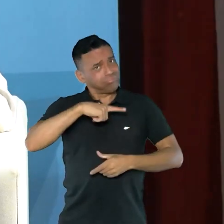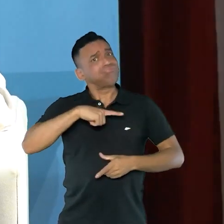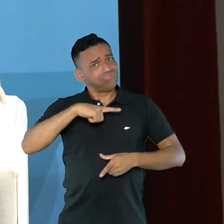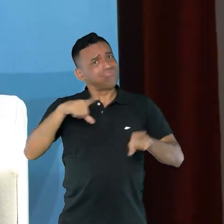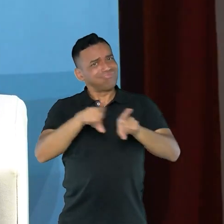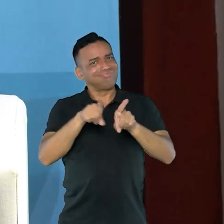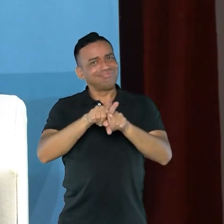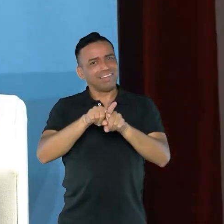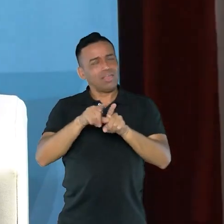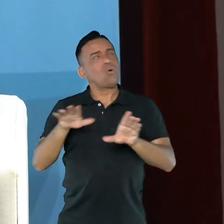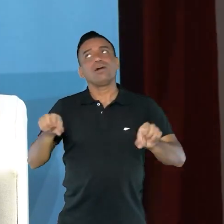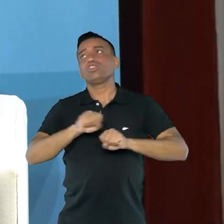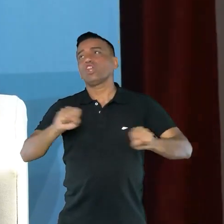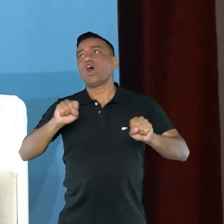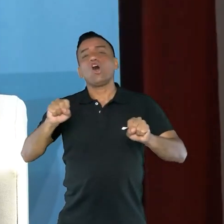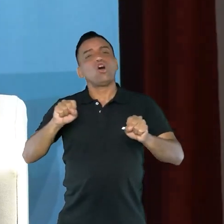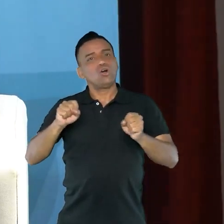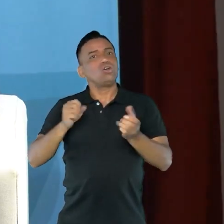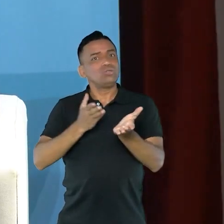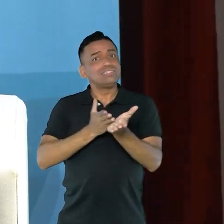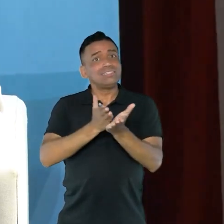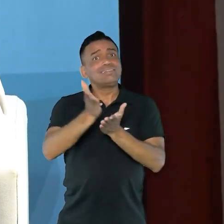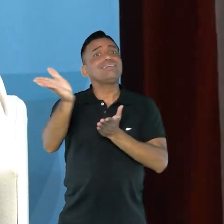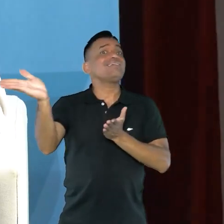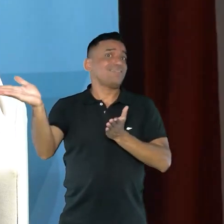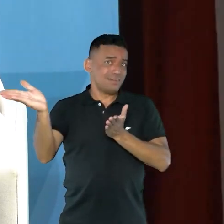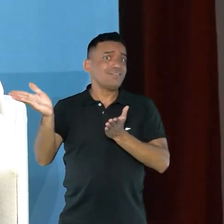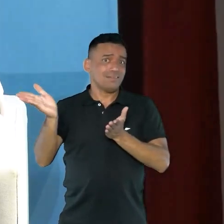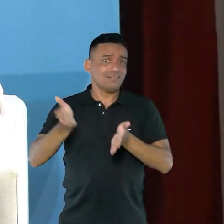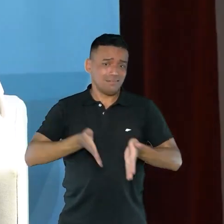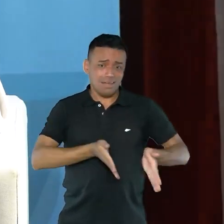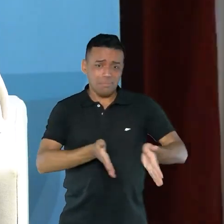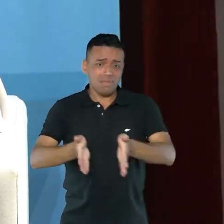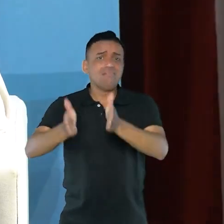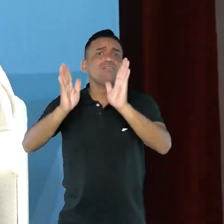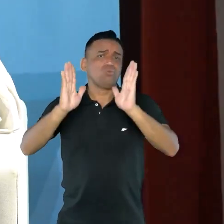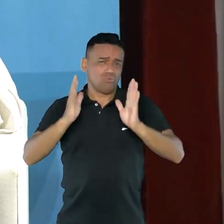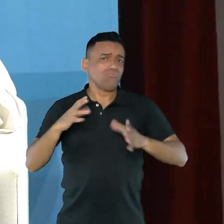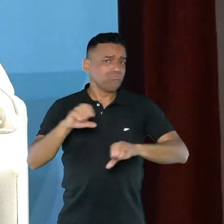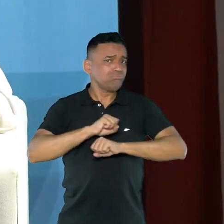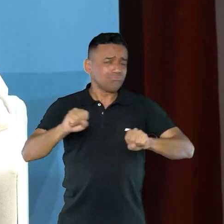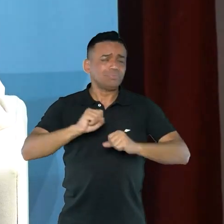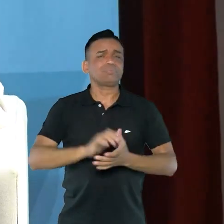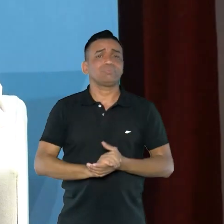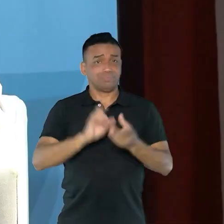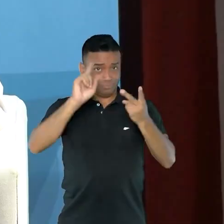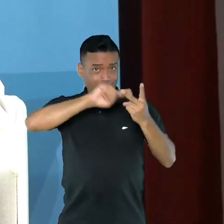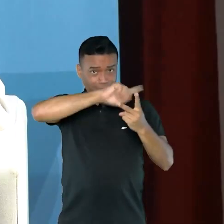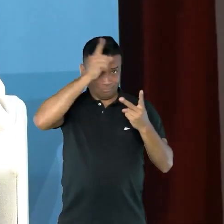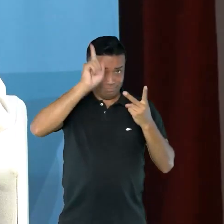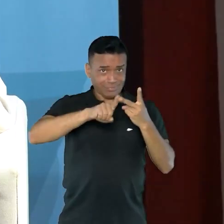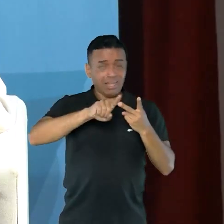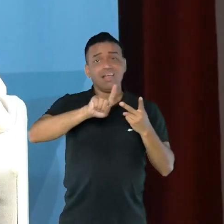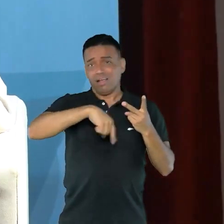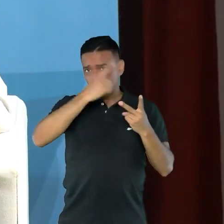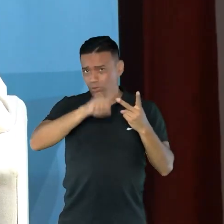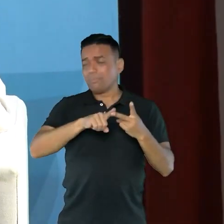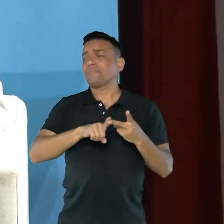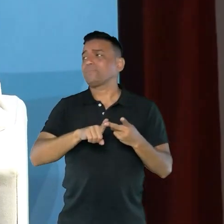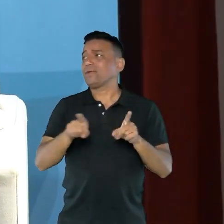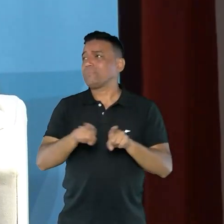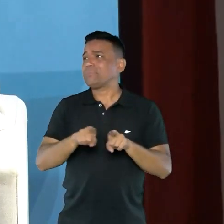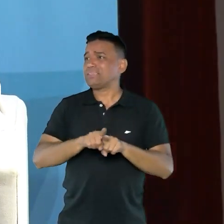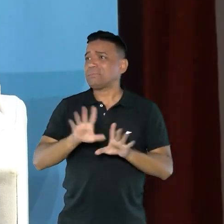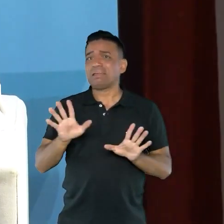seguir, né, por esse caminho. O outro ponto também, né, é de que para mim não faz